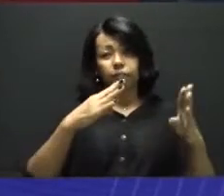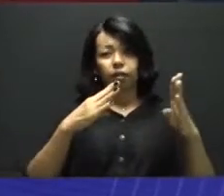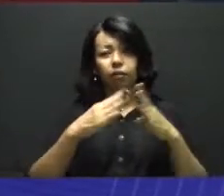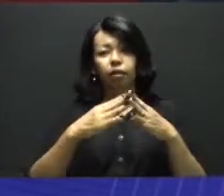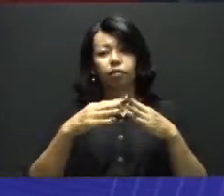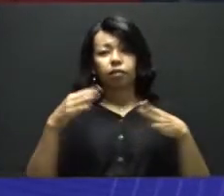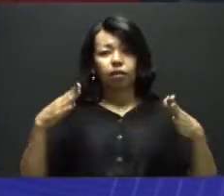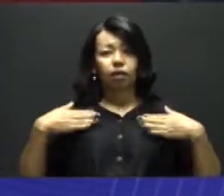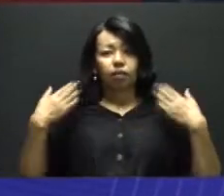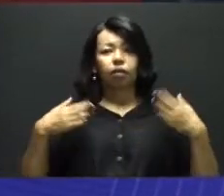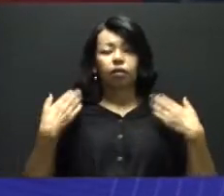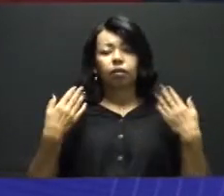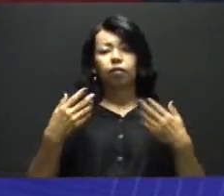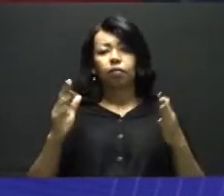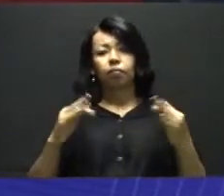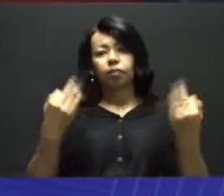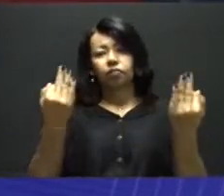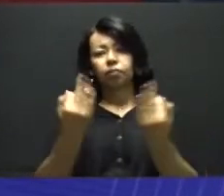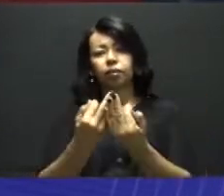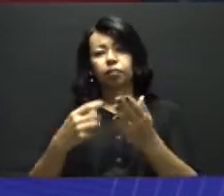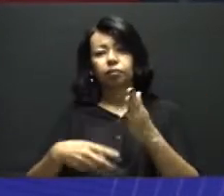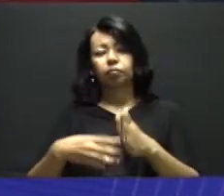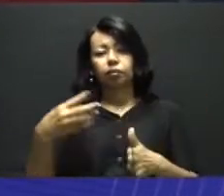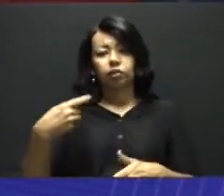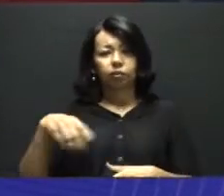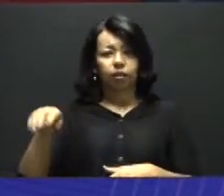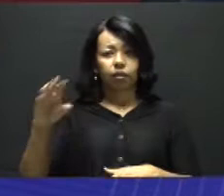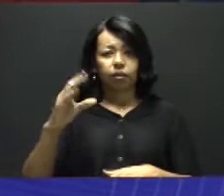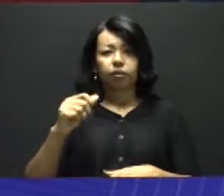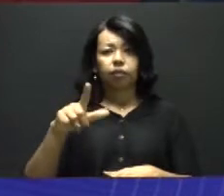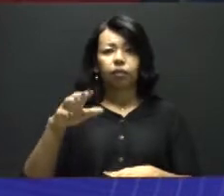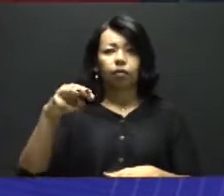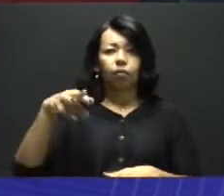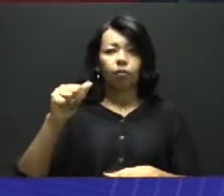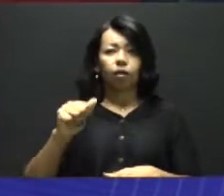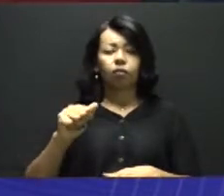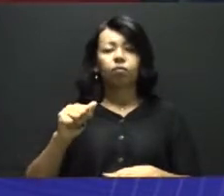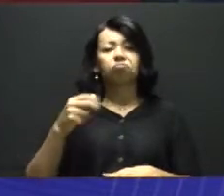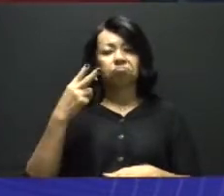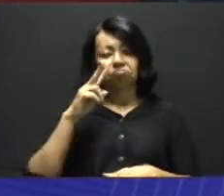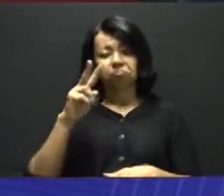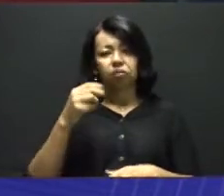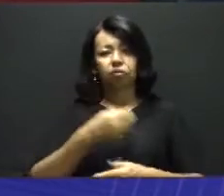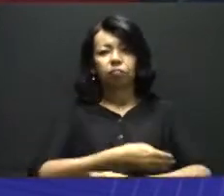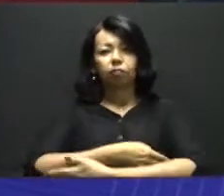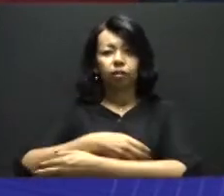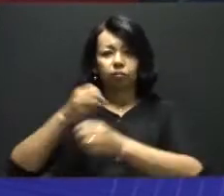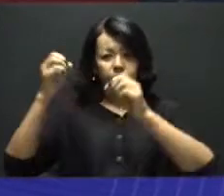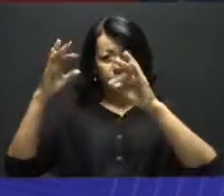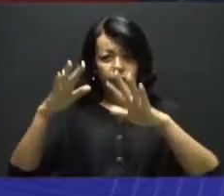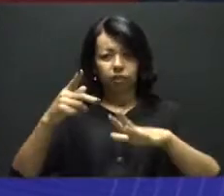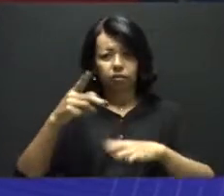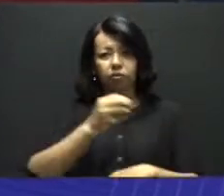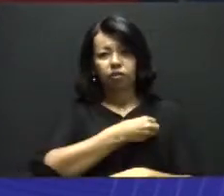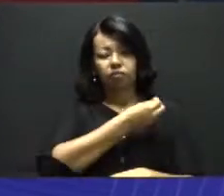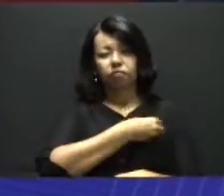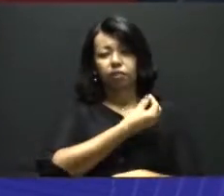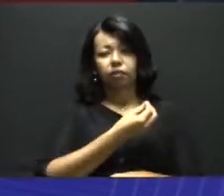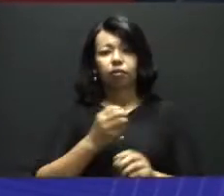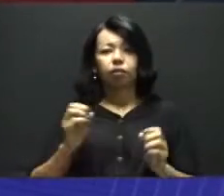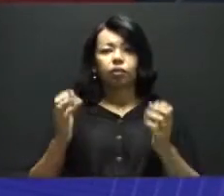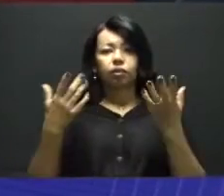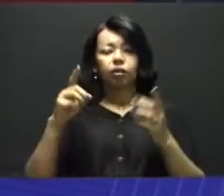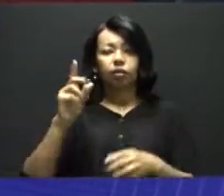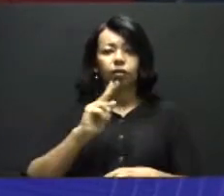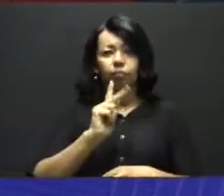toda a família e principalmente para selma que considera bebê uma bênção em sua vida a homenageada